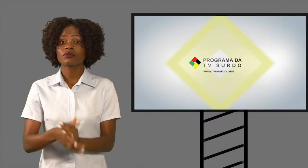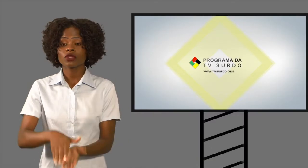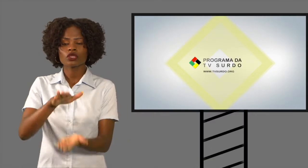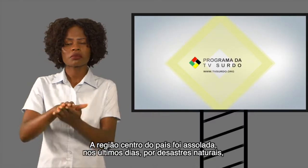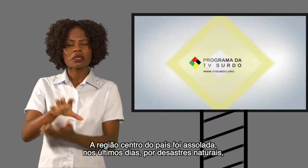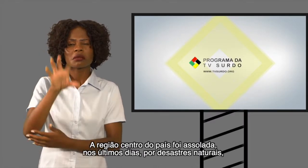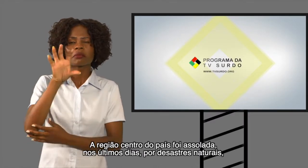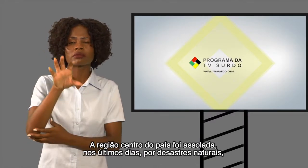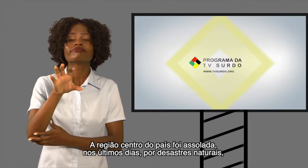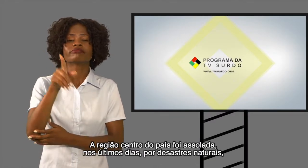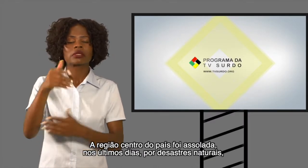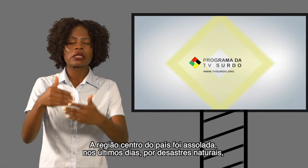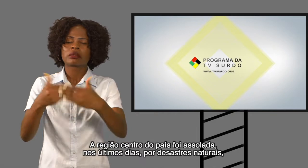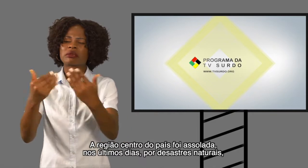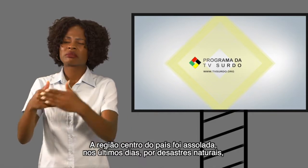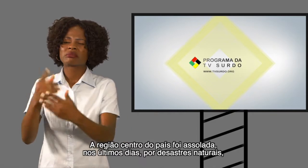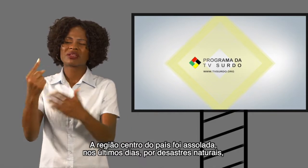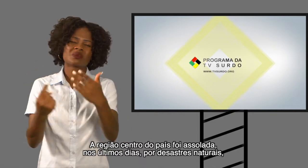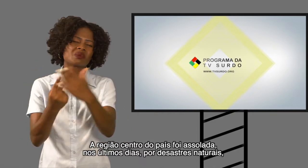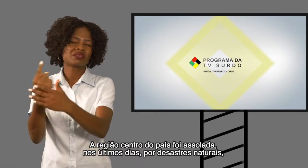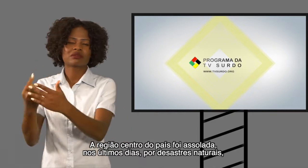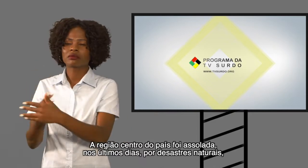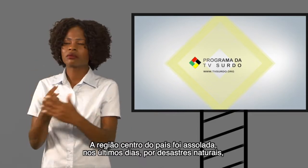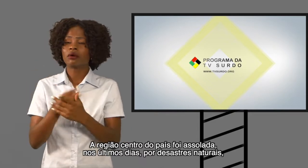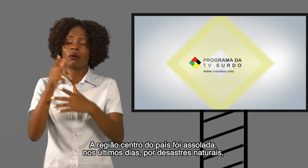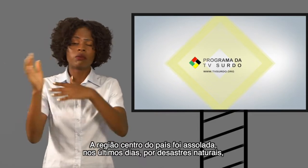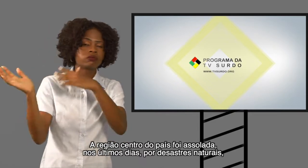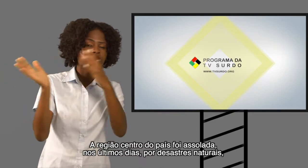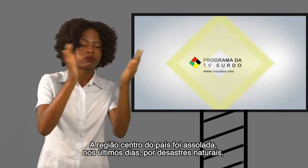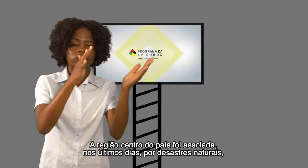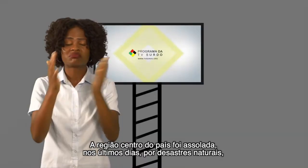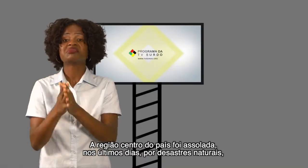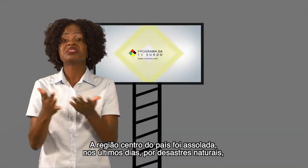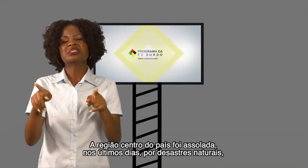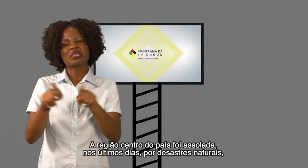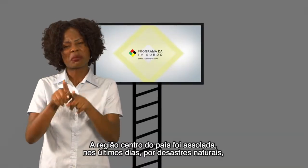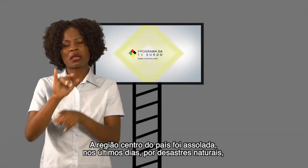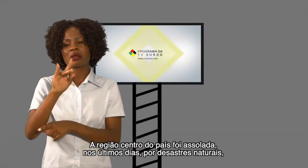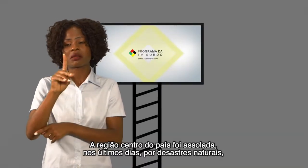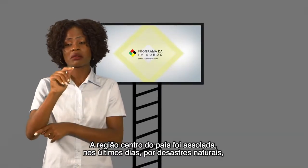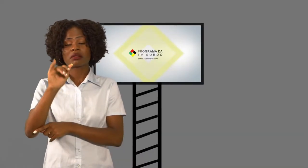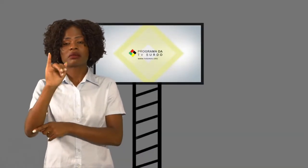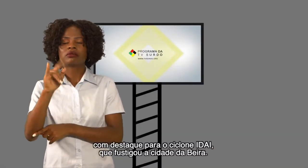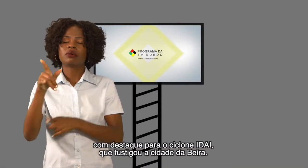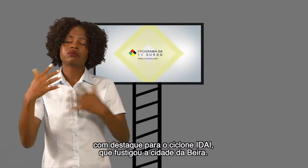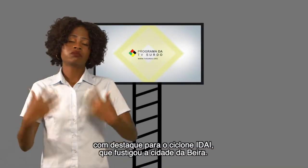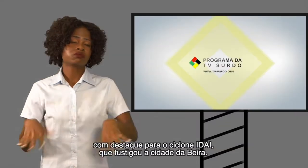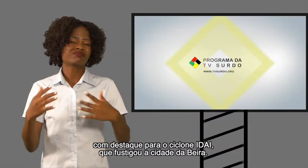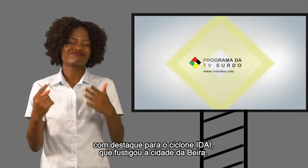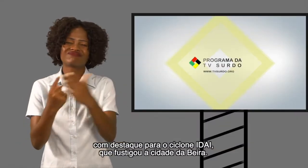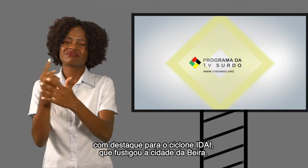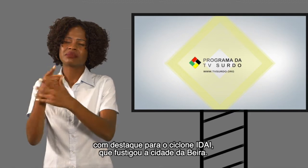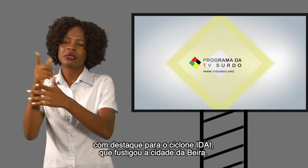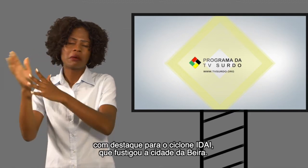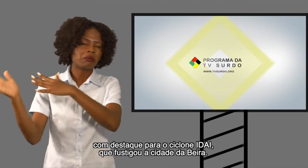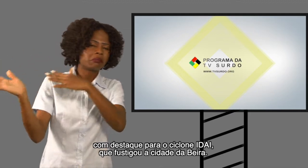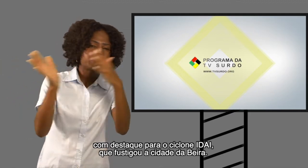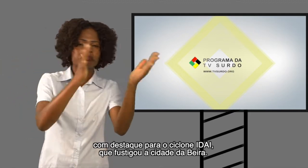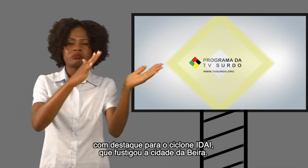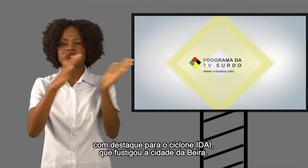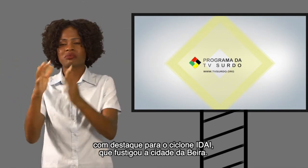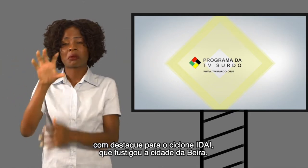A região centro do país foi assolada nos últimos dias por desastres naturais, com destaque para o